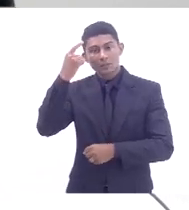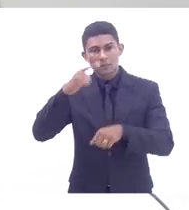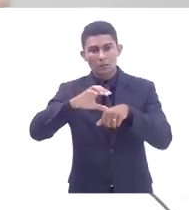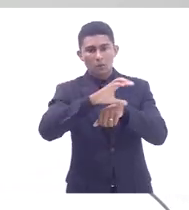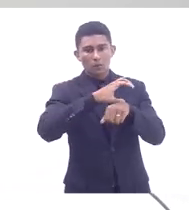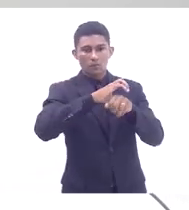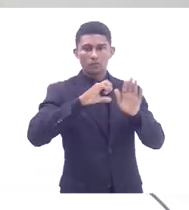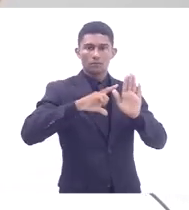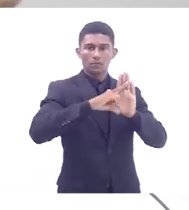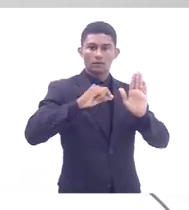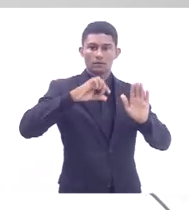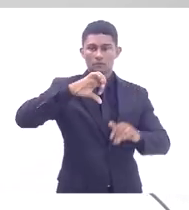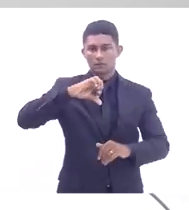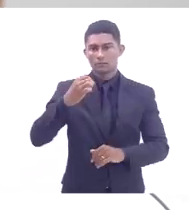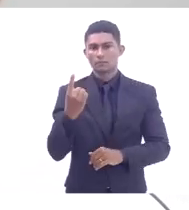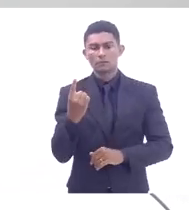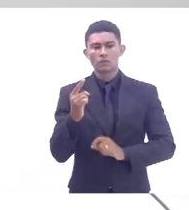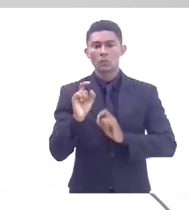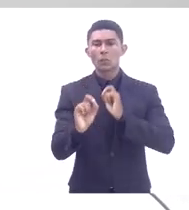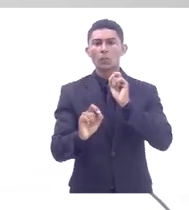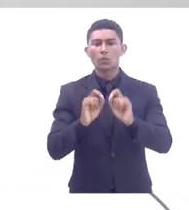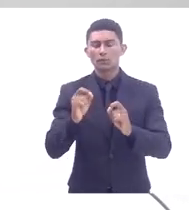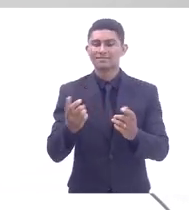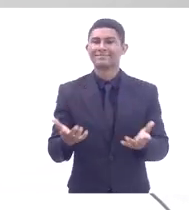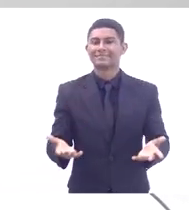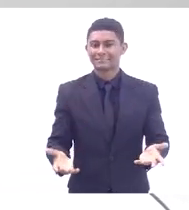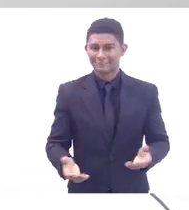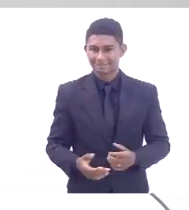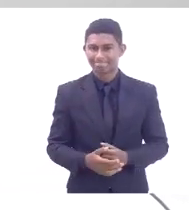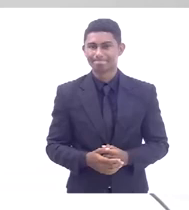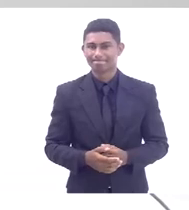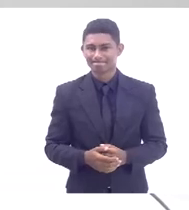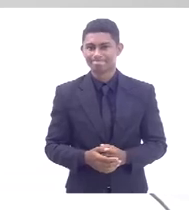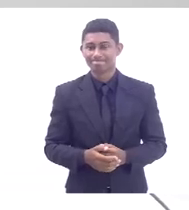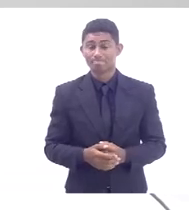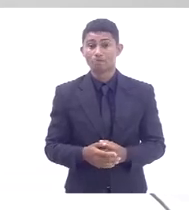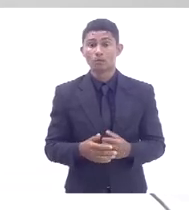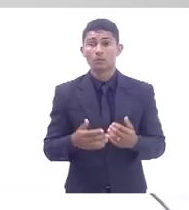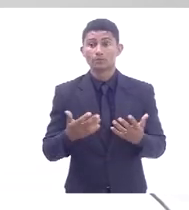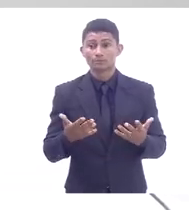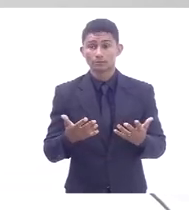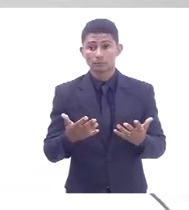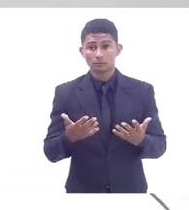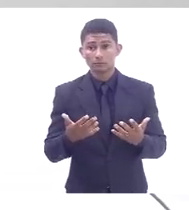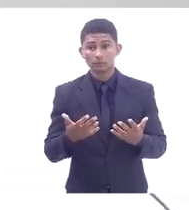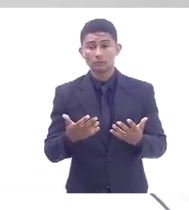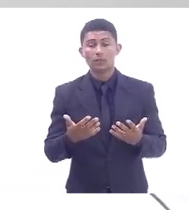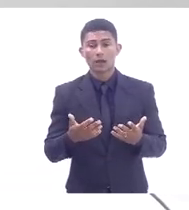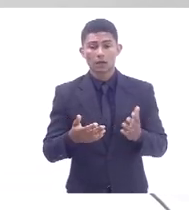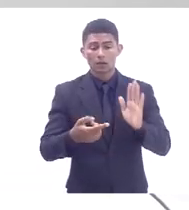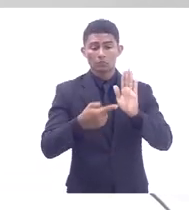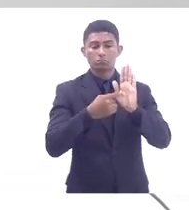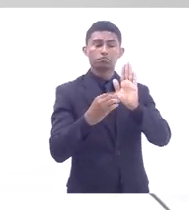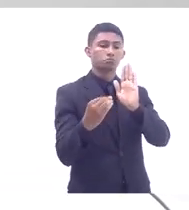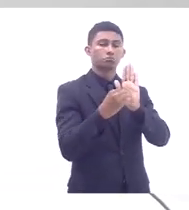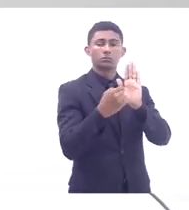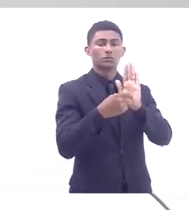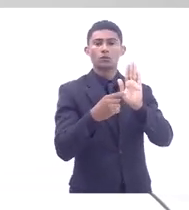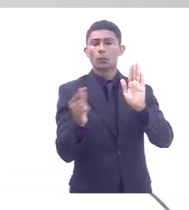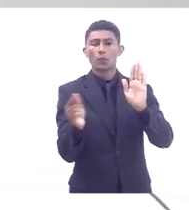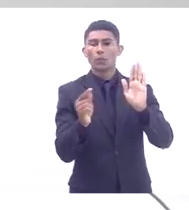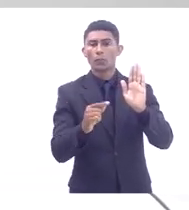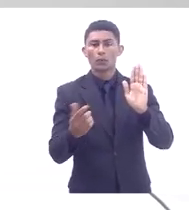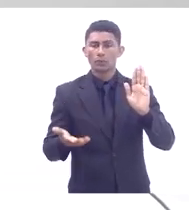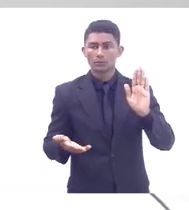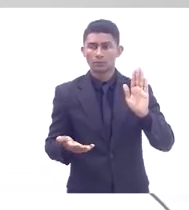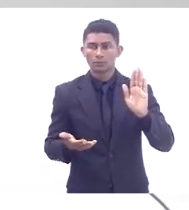construção artigo 91 dos atos das disposições particulares condições transitórias adct que previa Vejam Só que